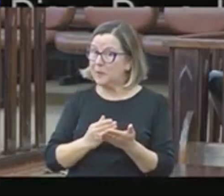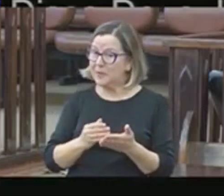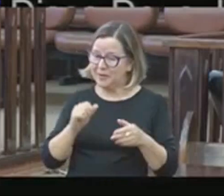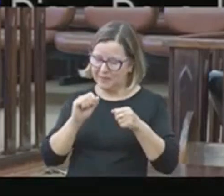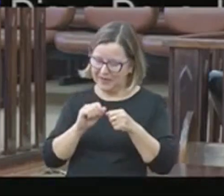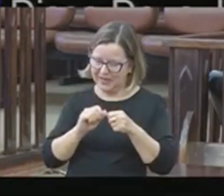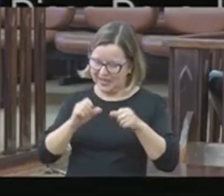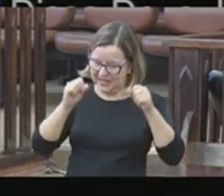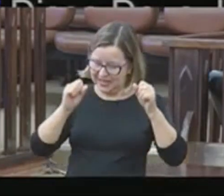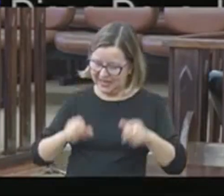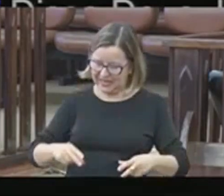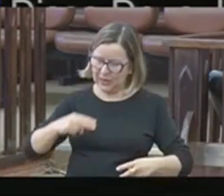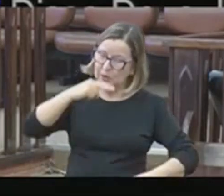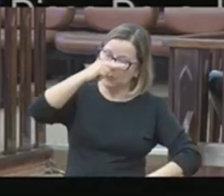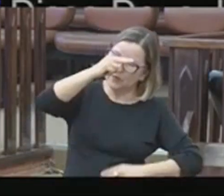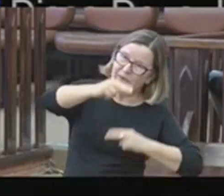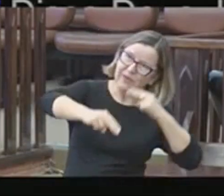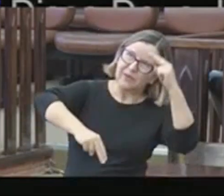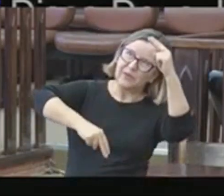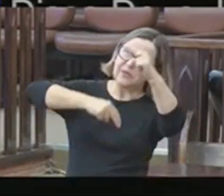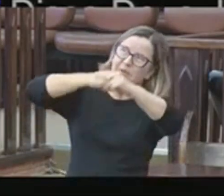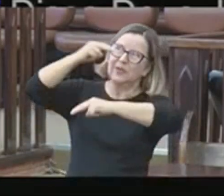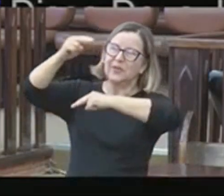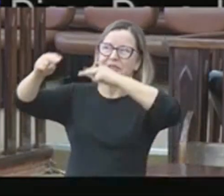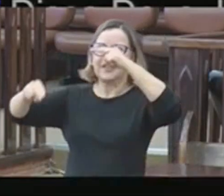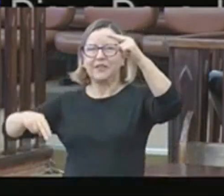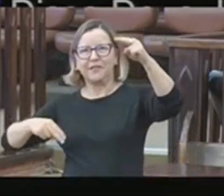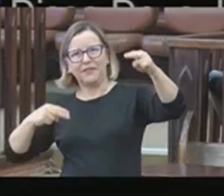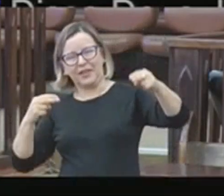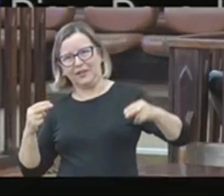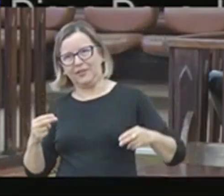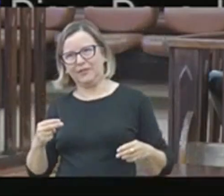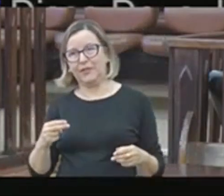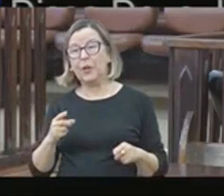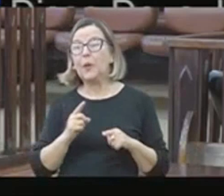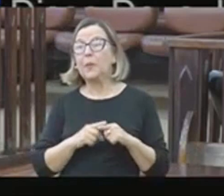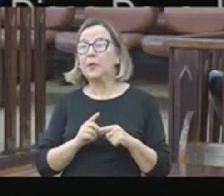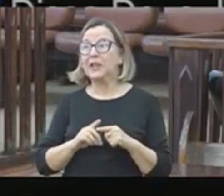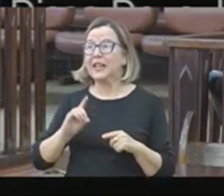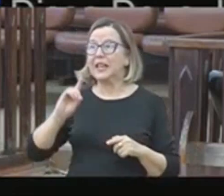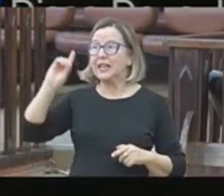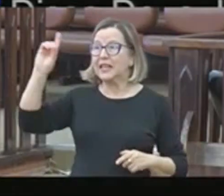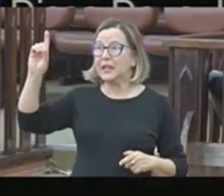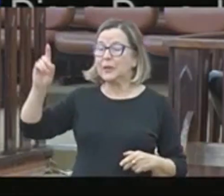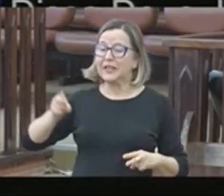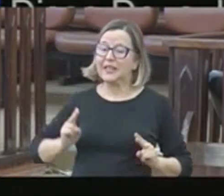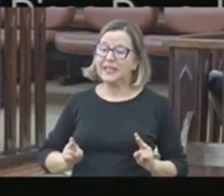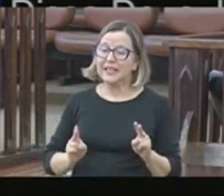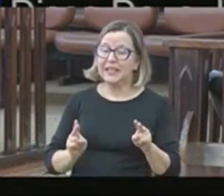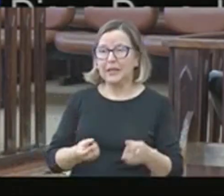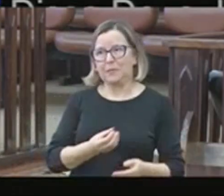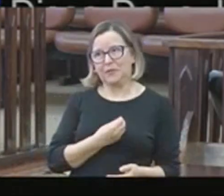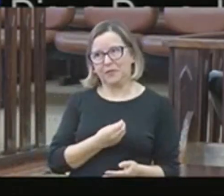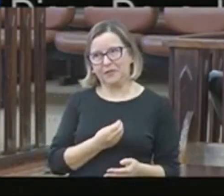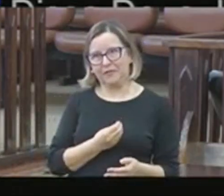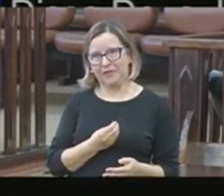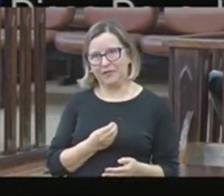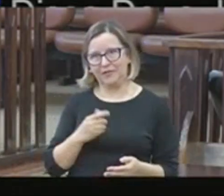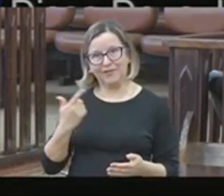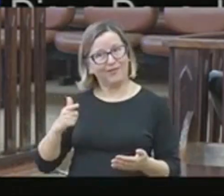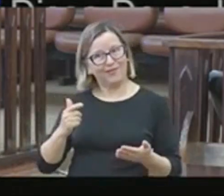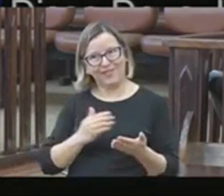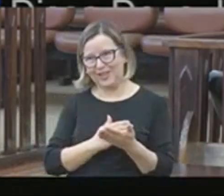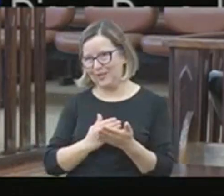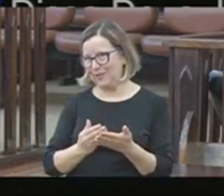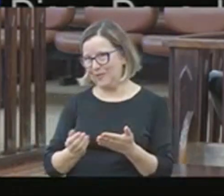universo. Não é o princípio de Deus, porque Deus não tem princípio e nem fim. Mas é esse tempo que